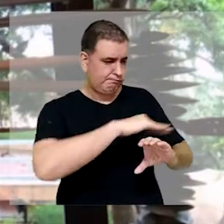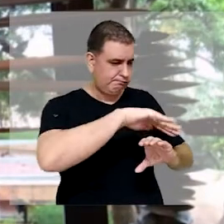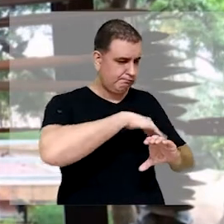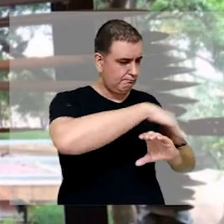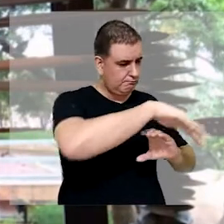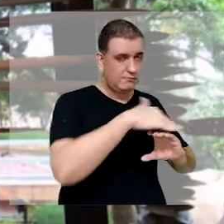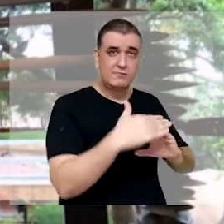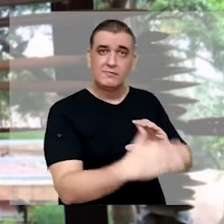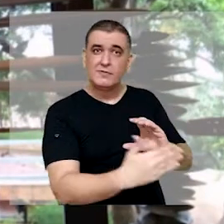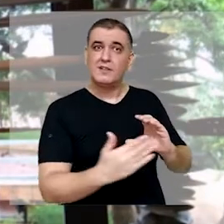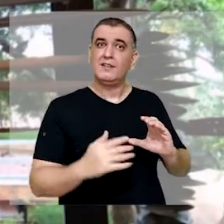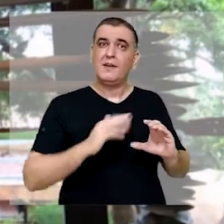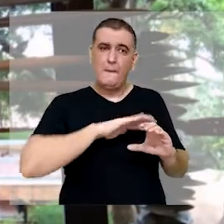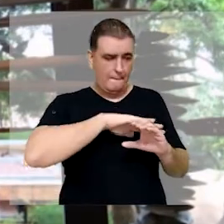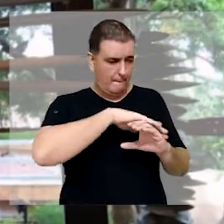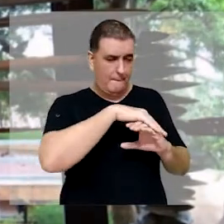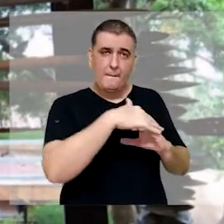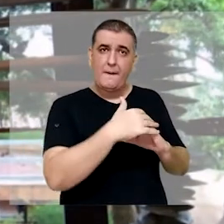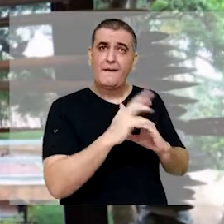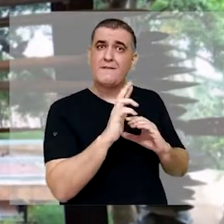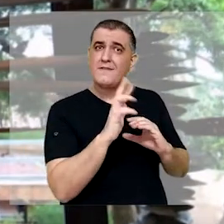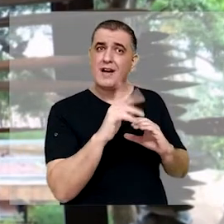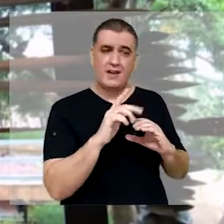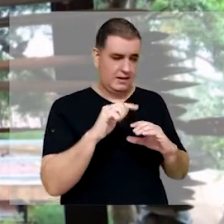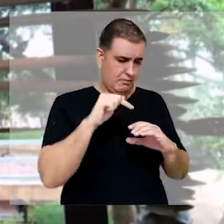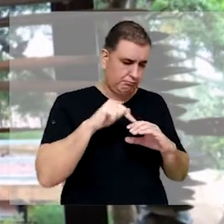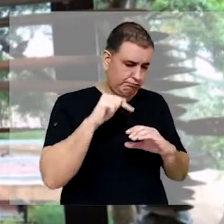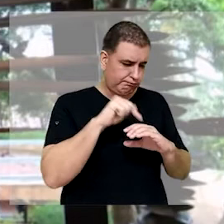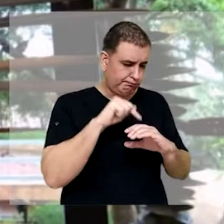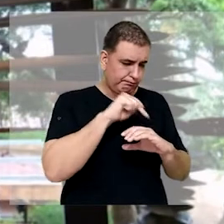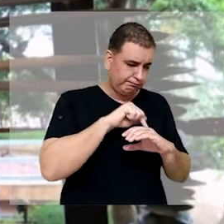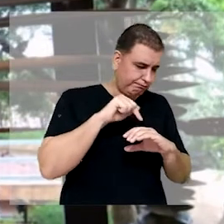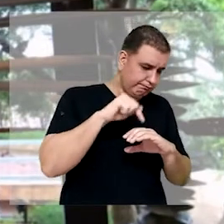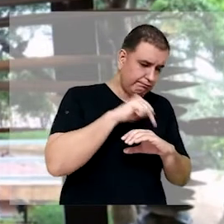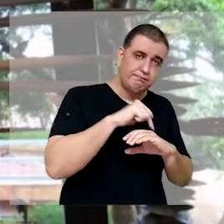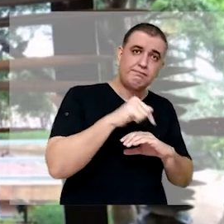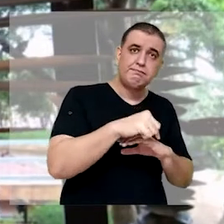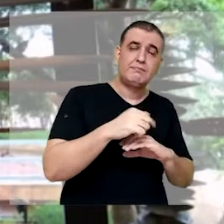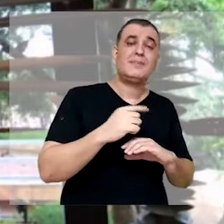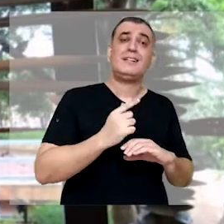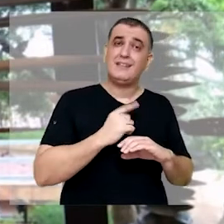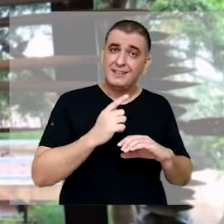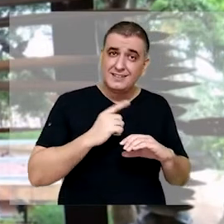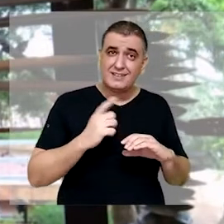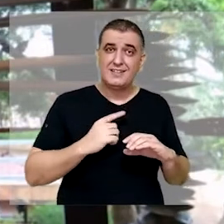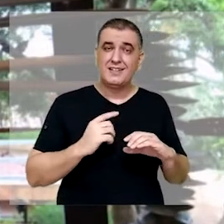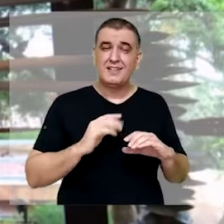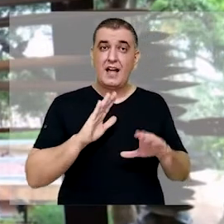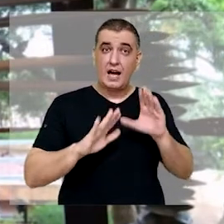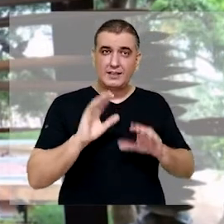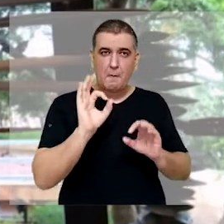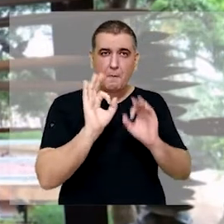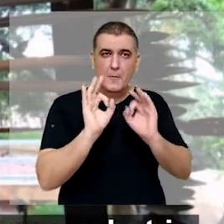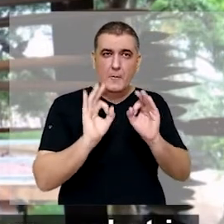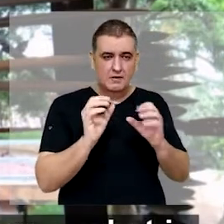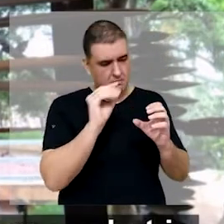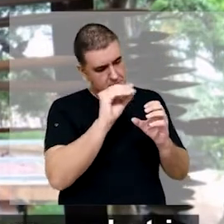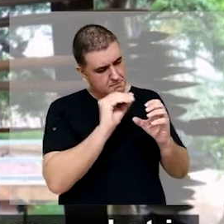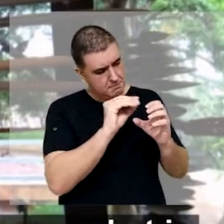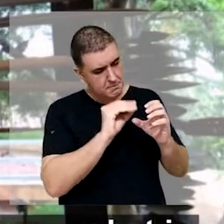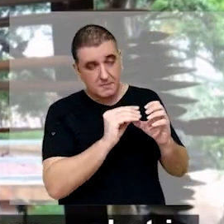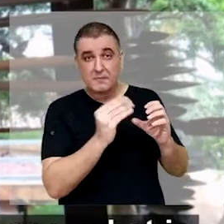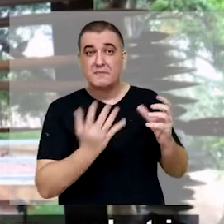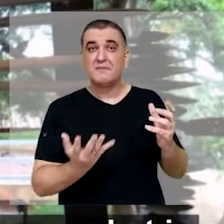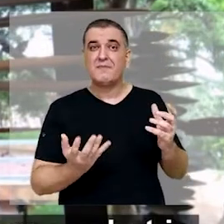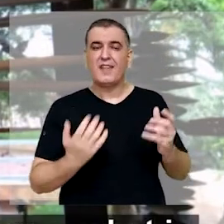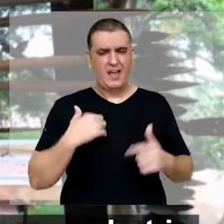esses elementos lá, que tem uma textura assim esburacadinha, tipo airada.